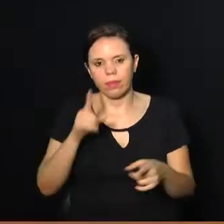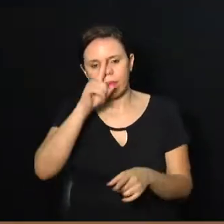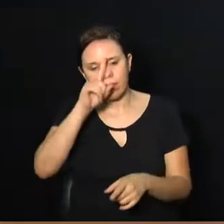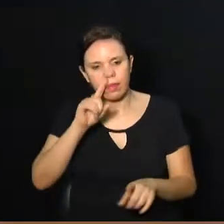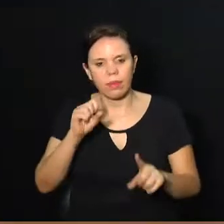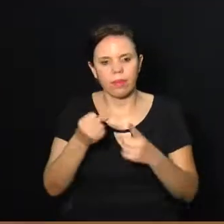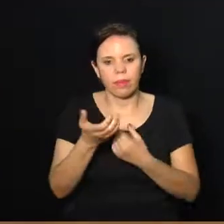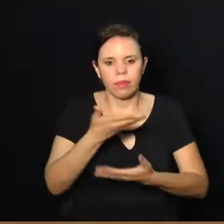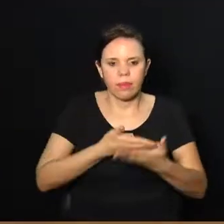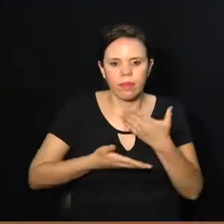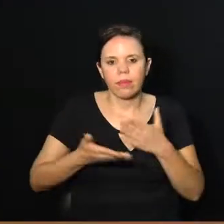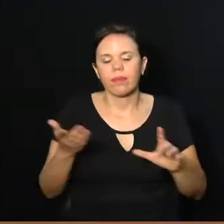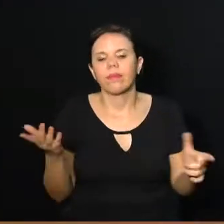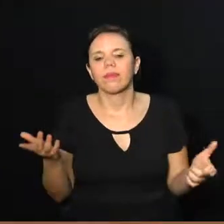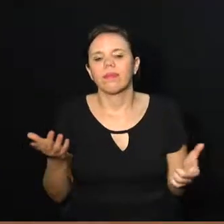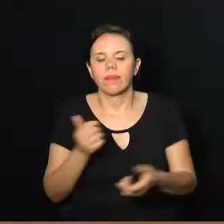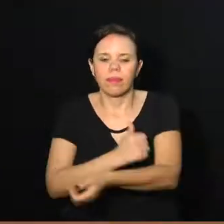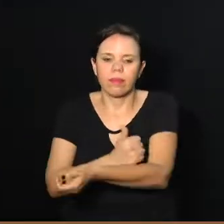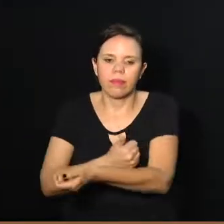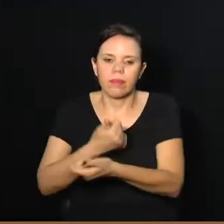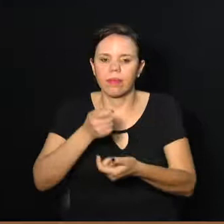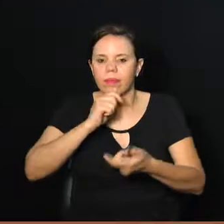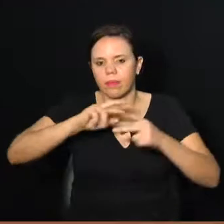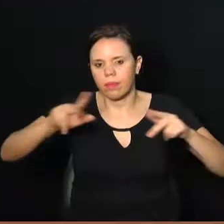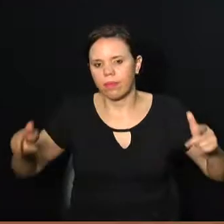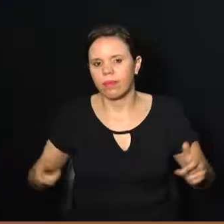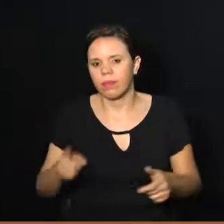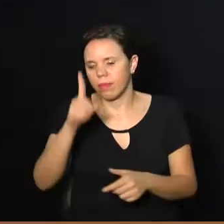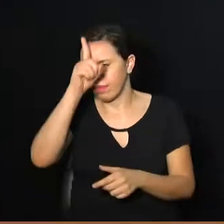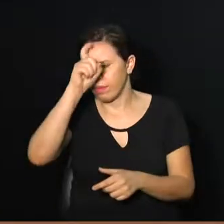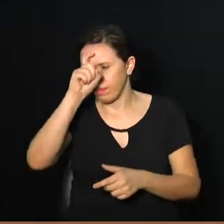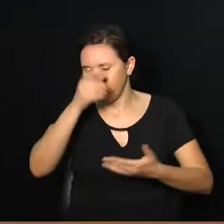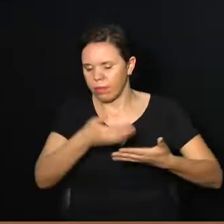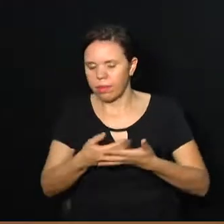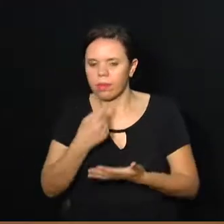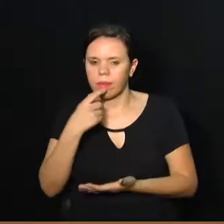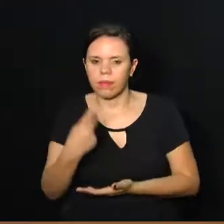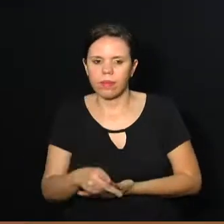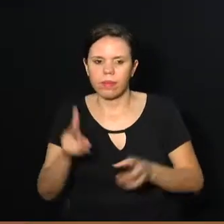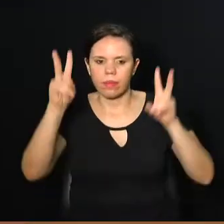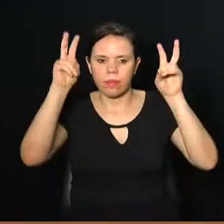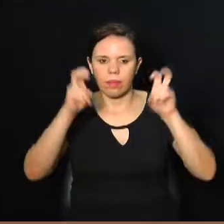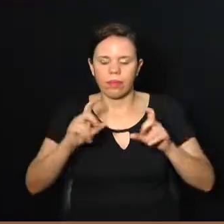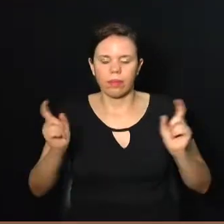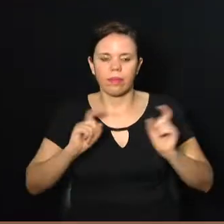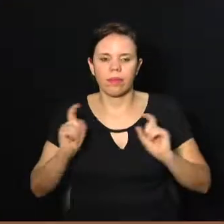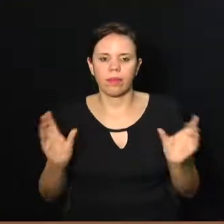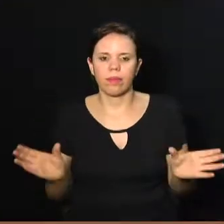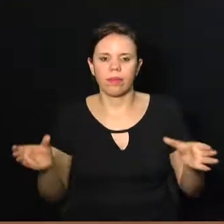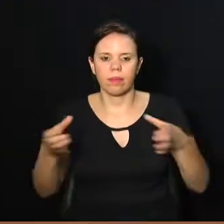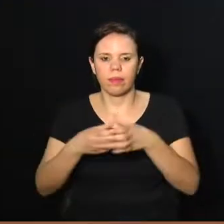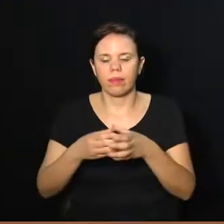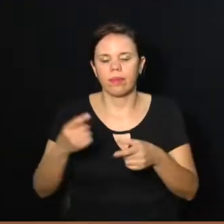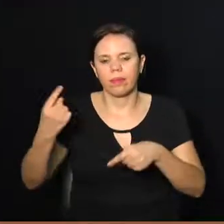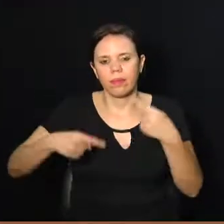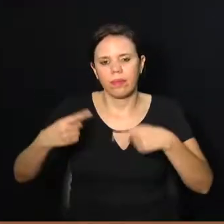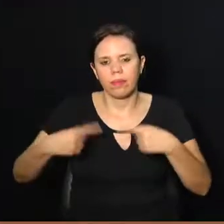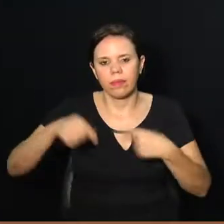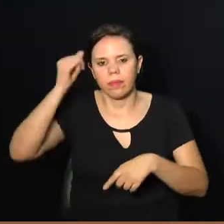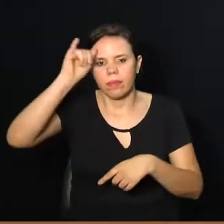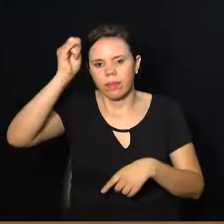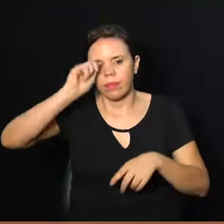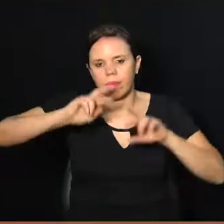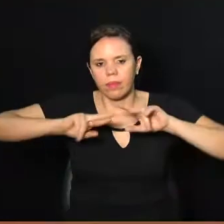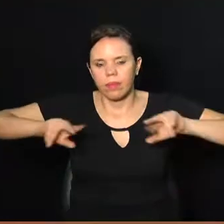dependência química na maternidade de Campinas. É o tema da nossa reunião de hoje, da Comissão de Políticas de Prevenção às